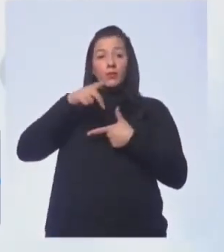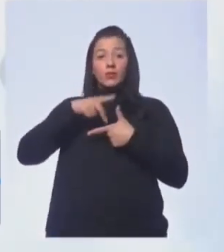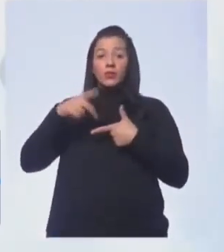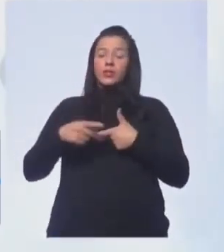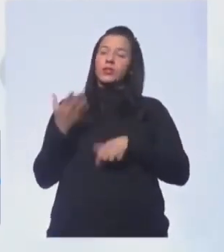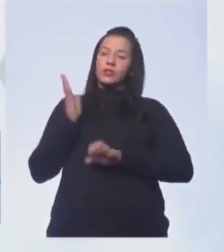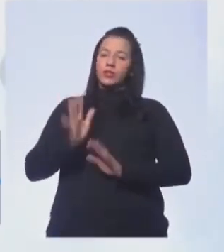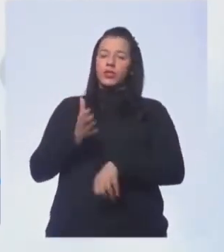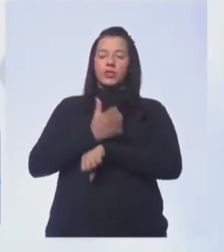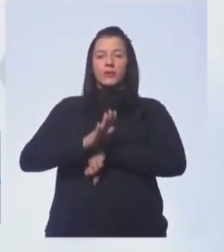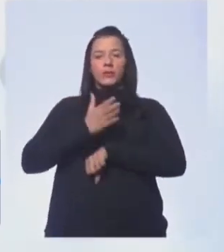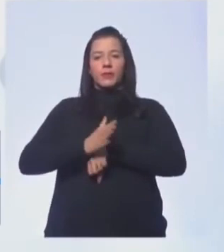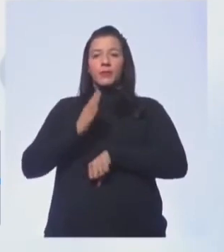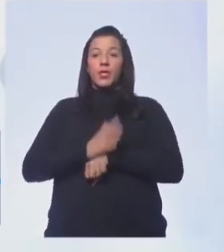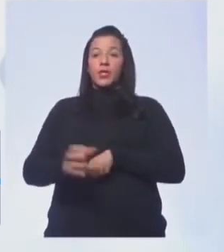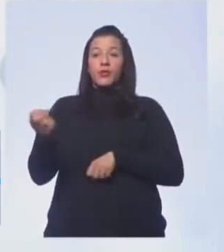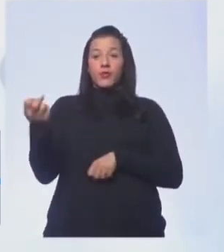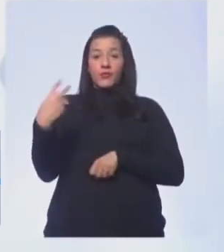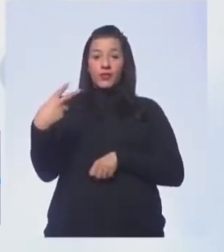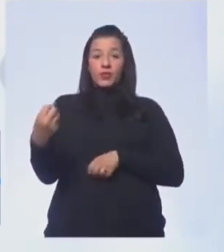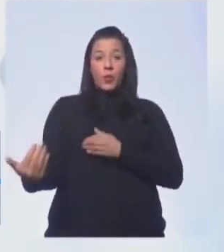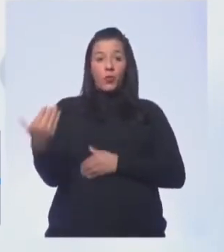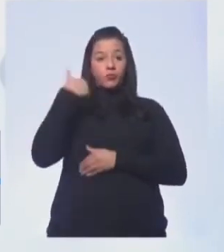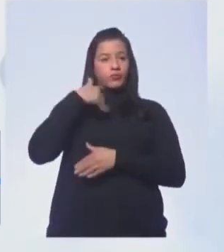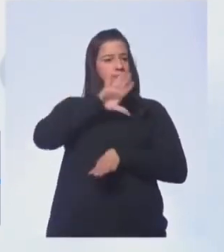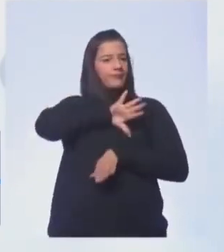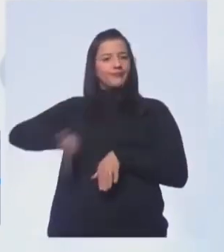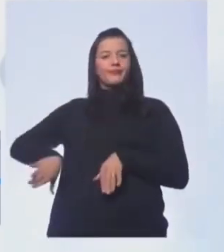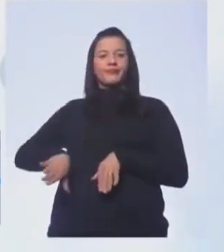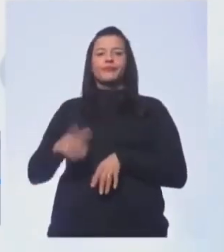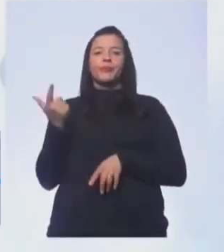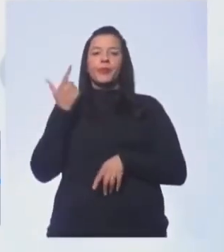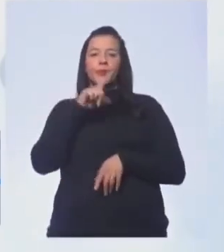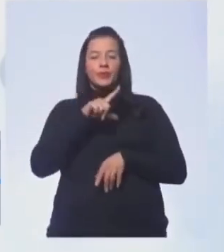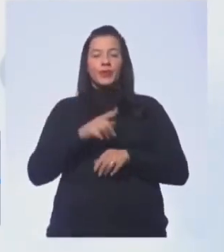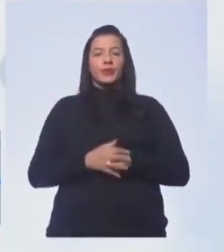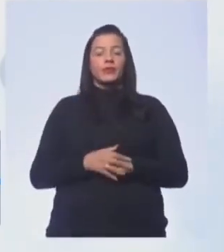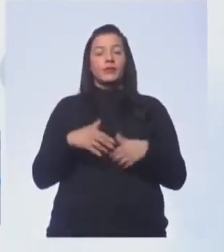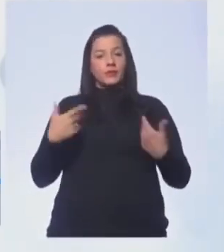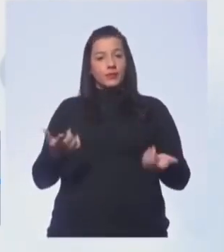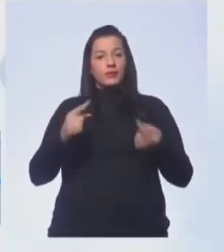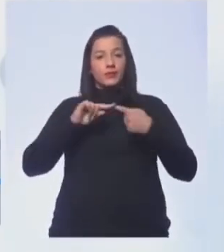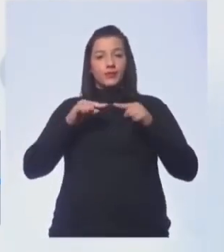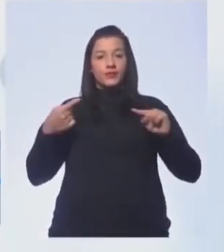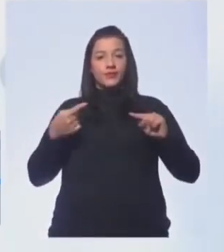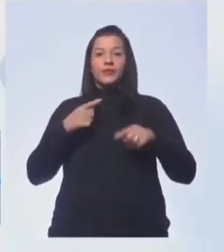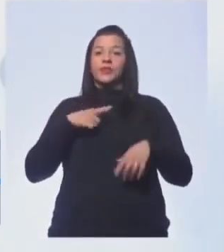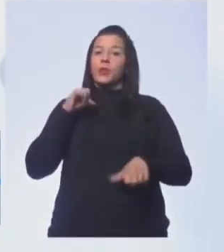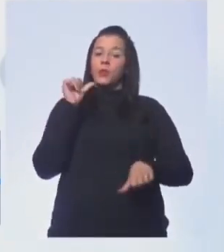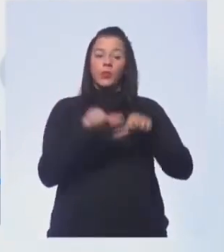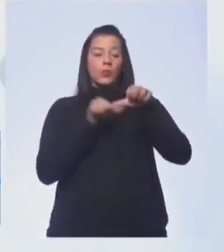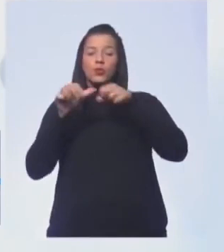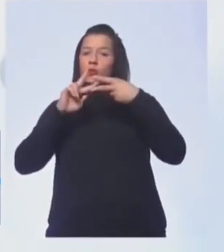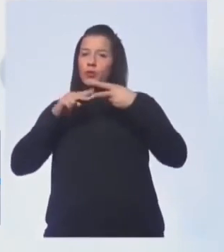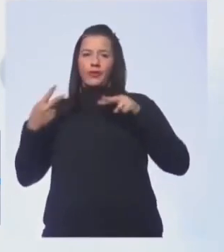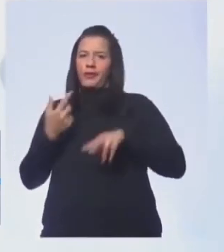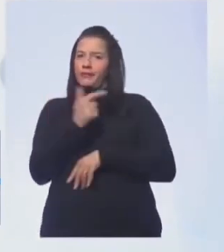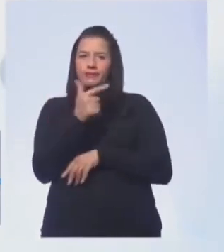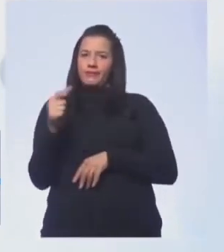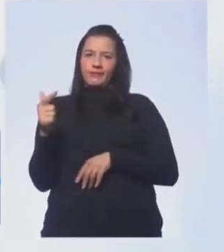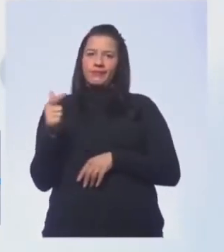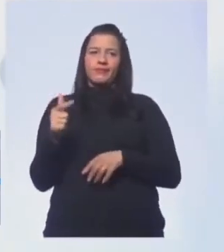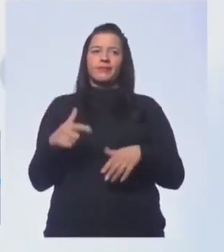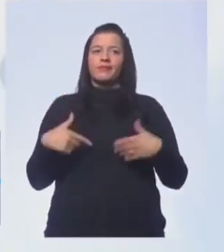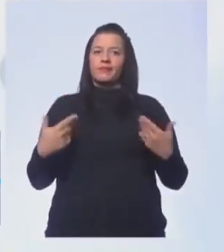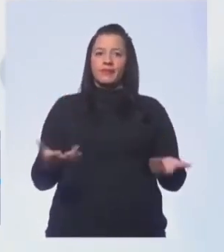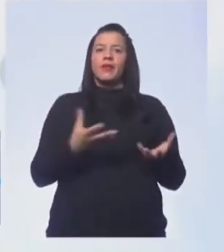poder, quando o vírus entrar de verdade, combatê-lo. Então, olha que legal essa ideia do RNA. Não vai alterar o DNA de ninguém, tá, gente? Como não